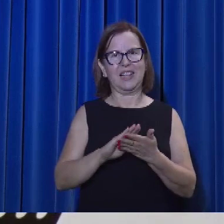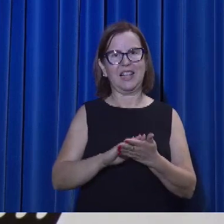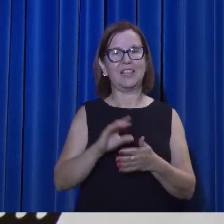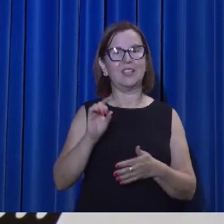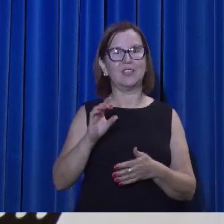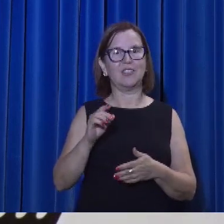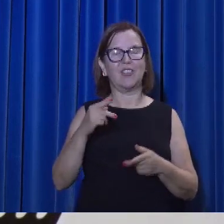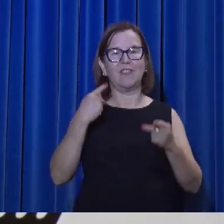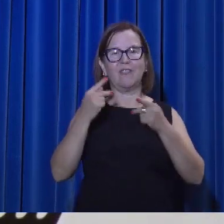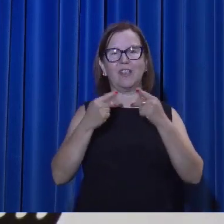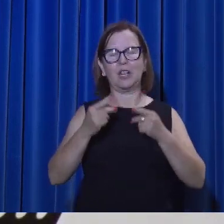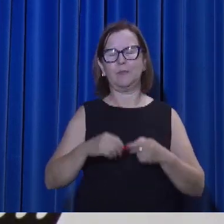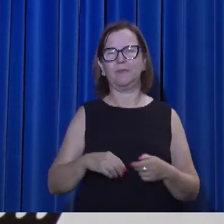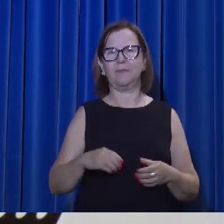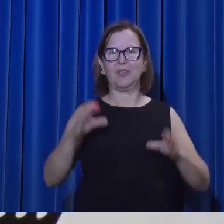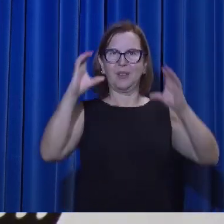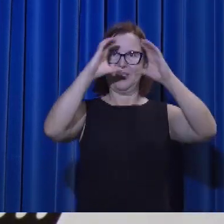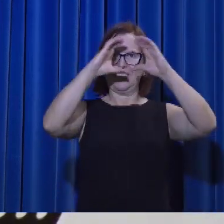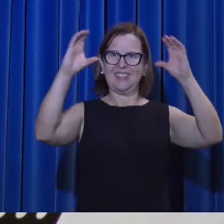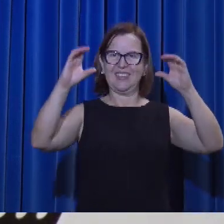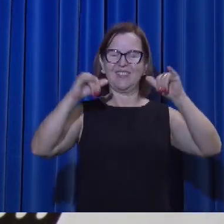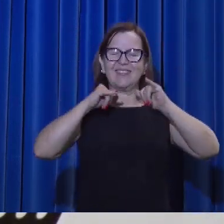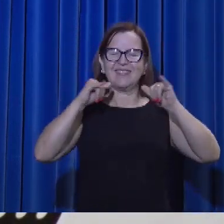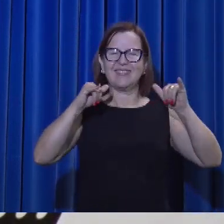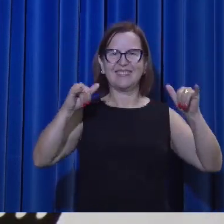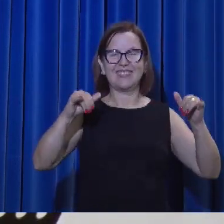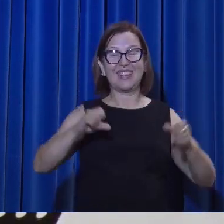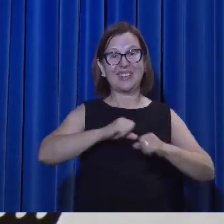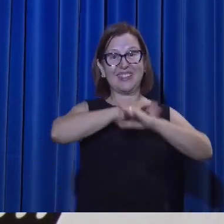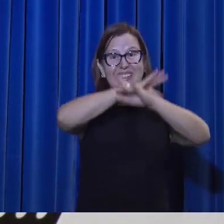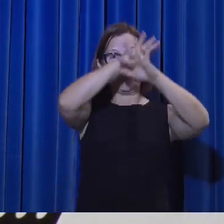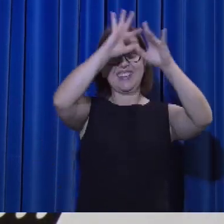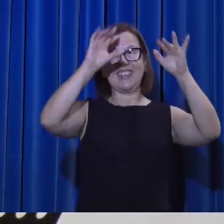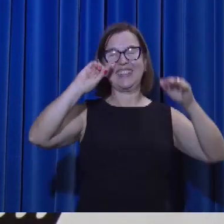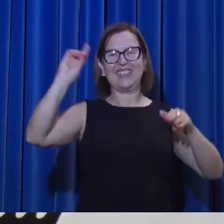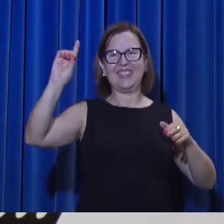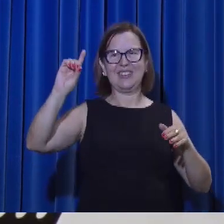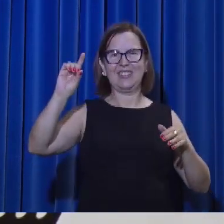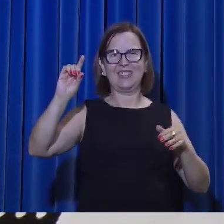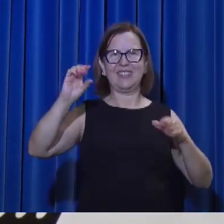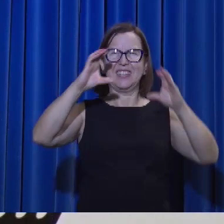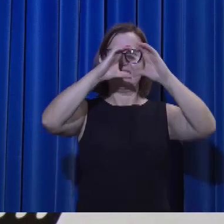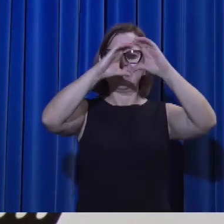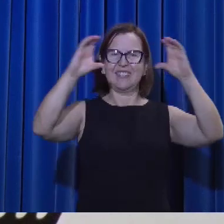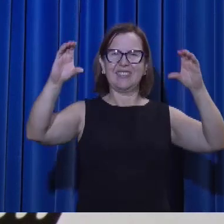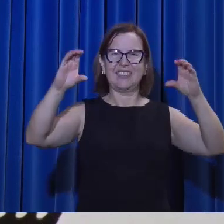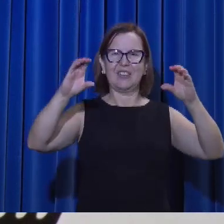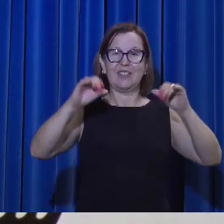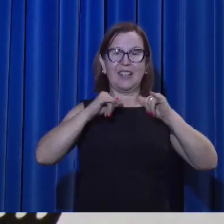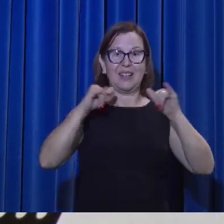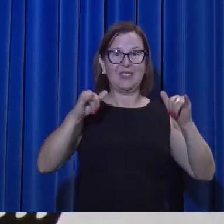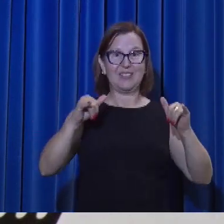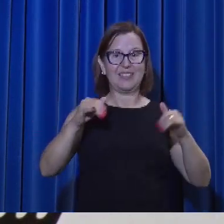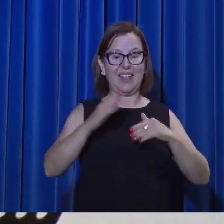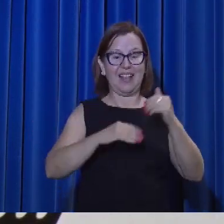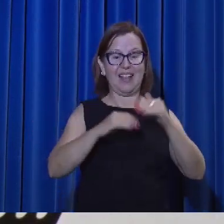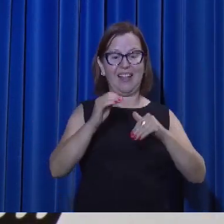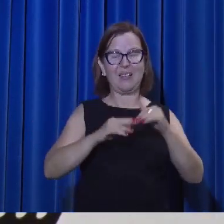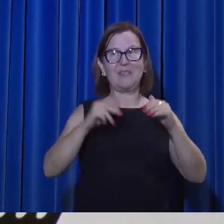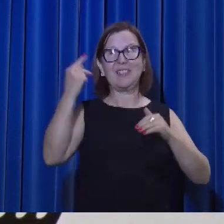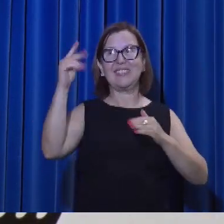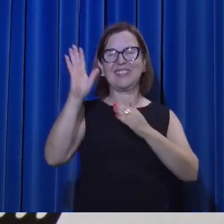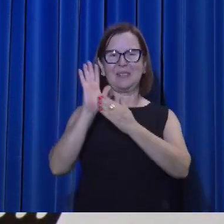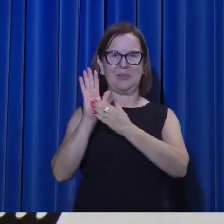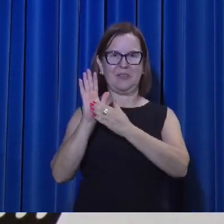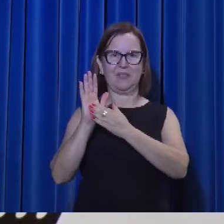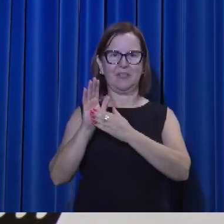Os céus proclamam a glória de Deus, e o firmamento anuncia as obras das suas mãos, diz o Salmo 19. Você olha